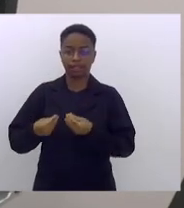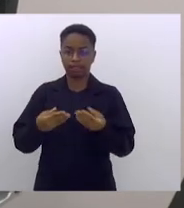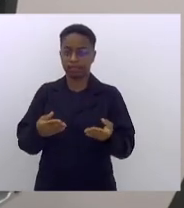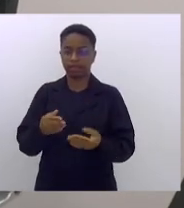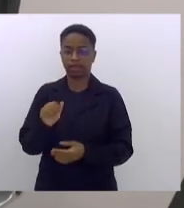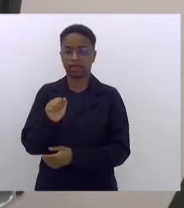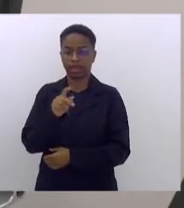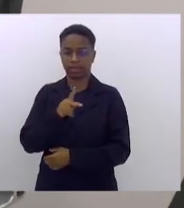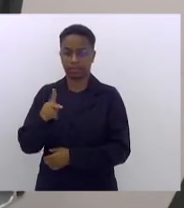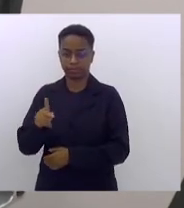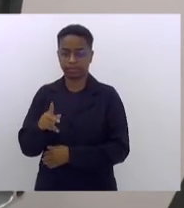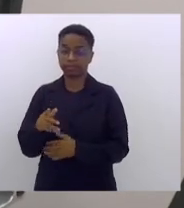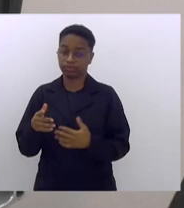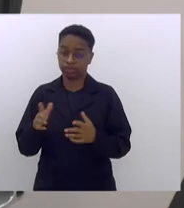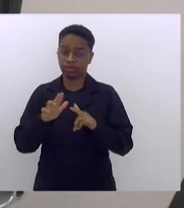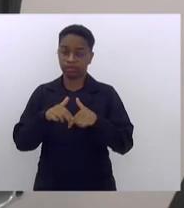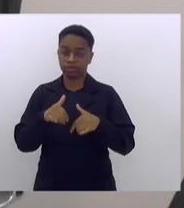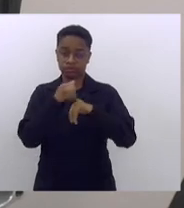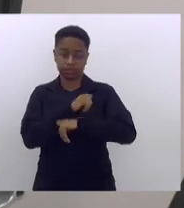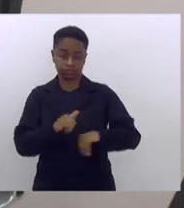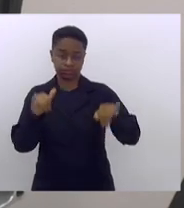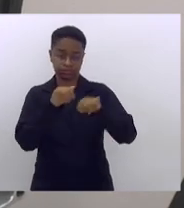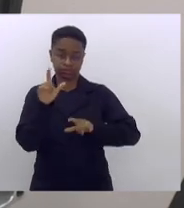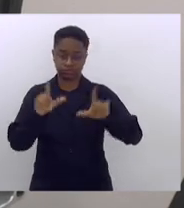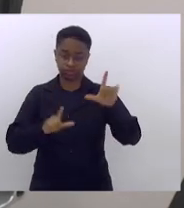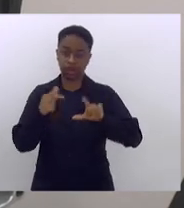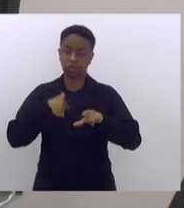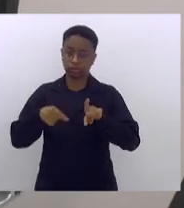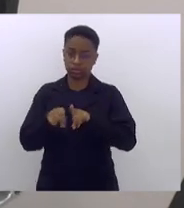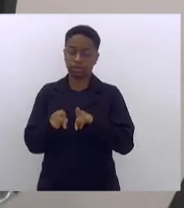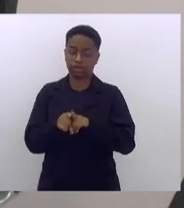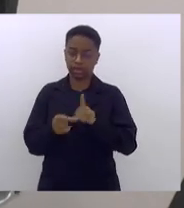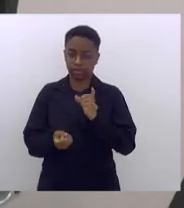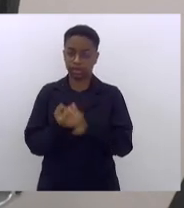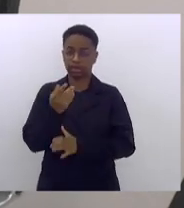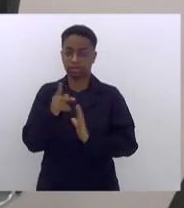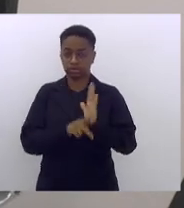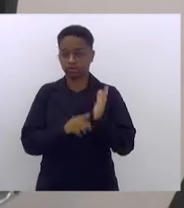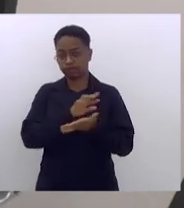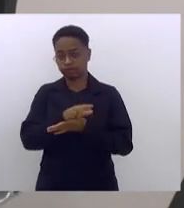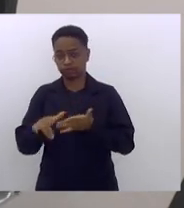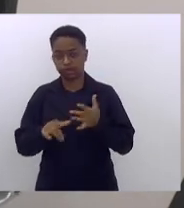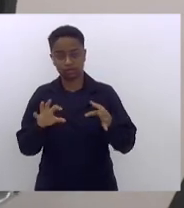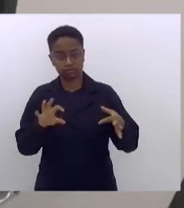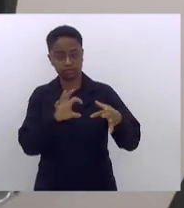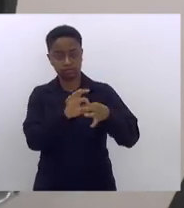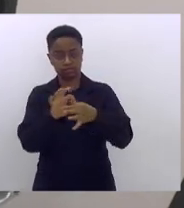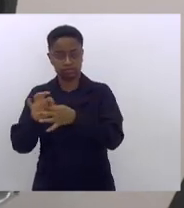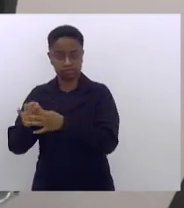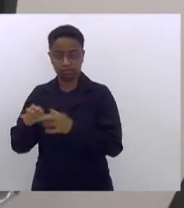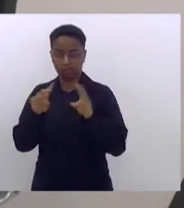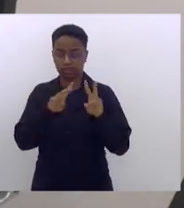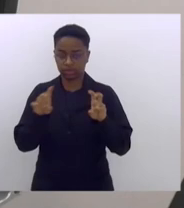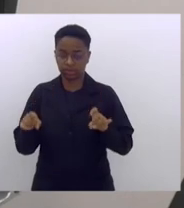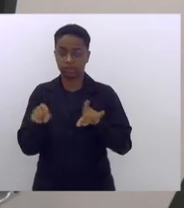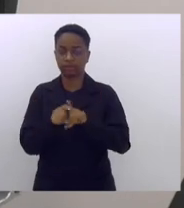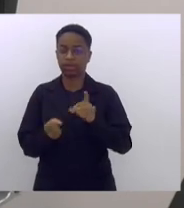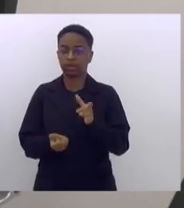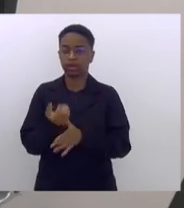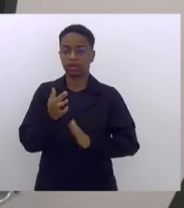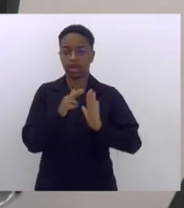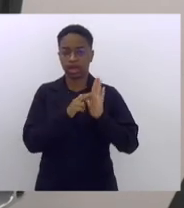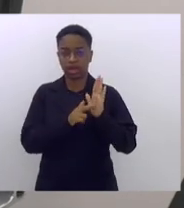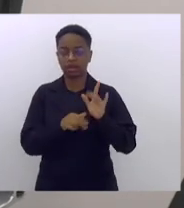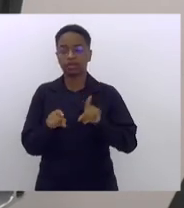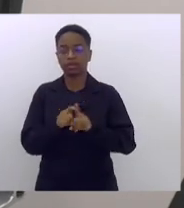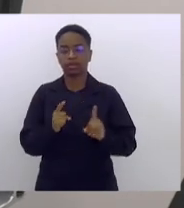tem veiculado o tempo inteiro, eu também sou autor de projetos relacionados ao tema criando um regramento, uma identificação própria